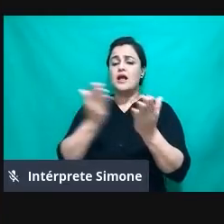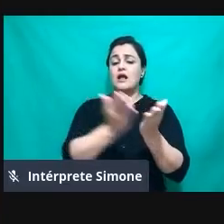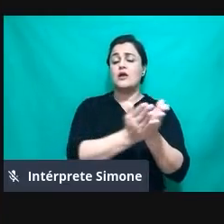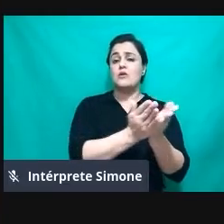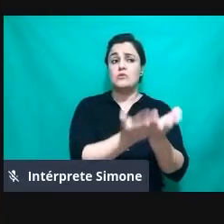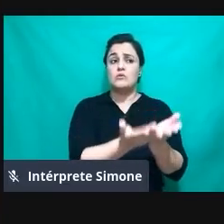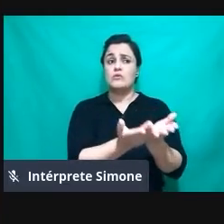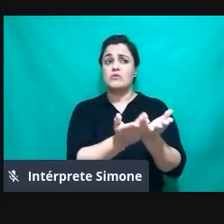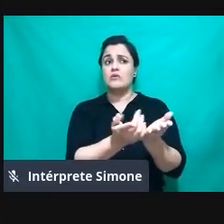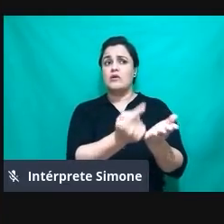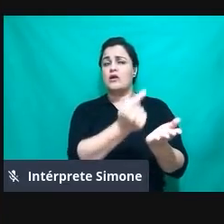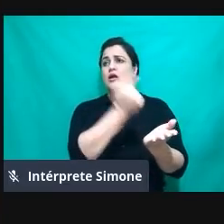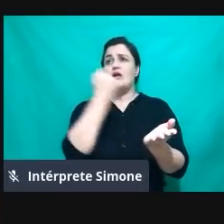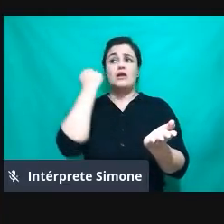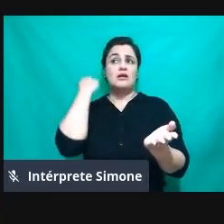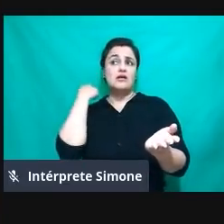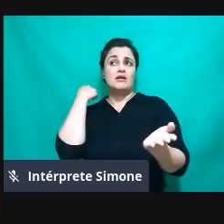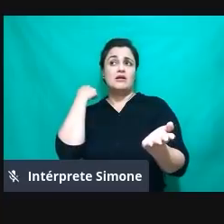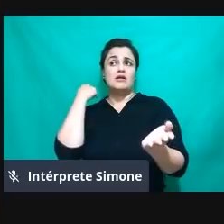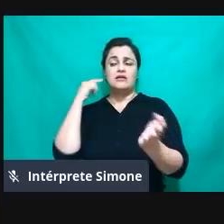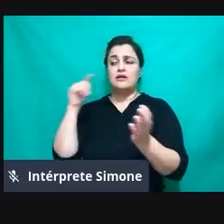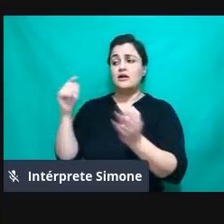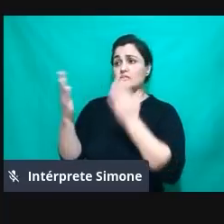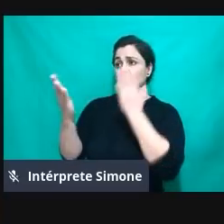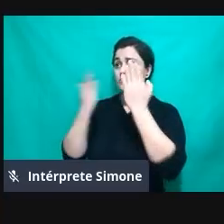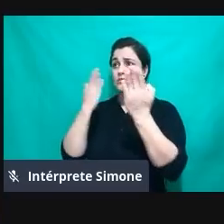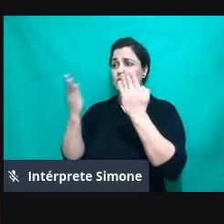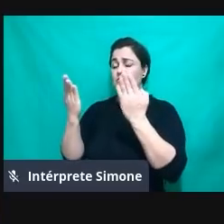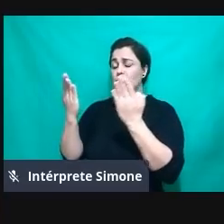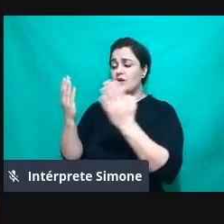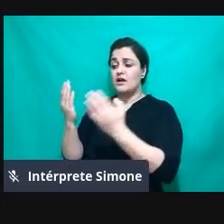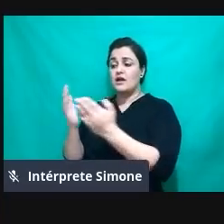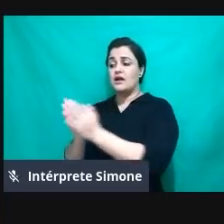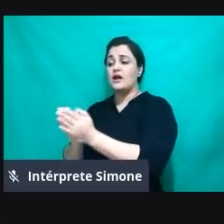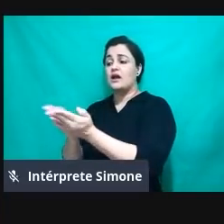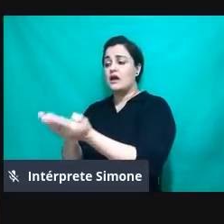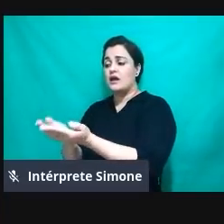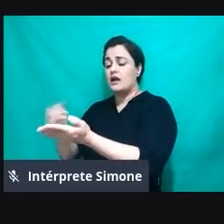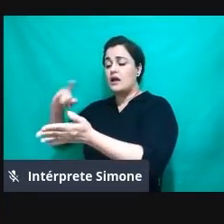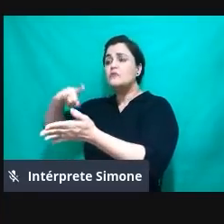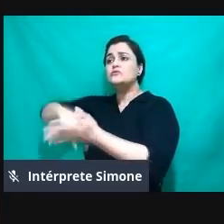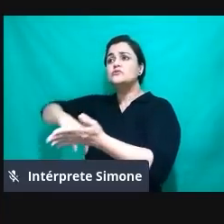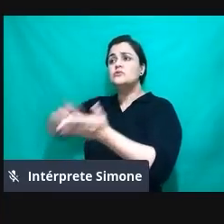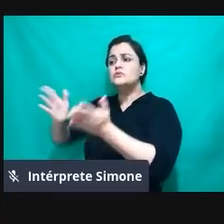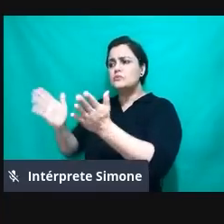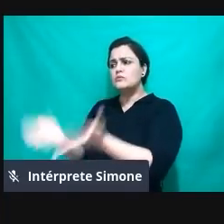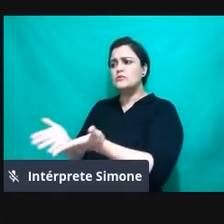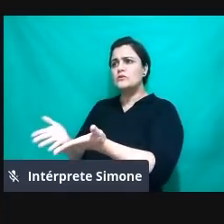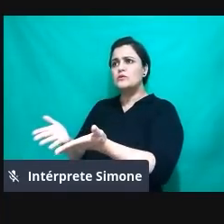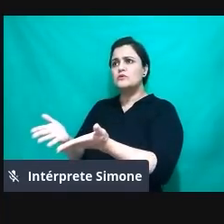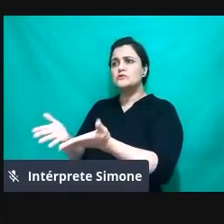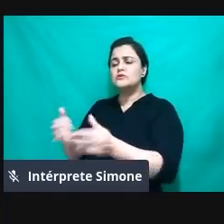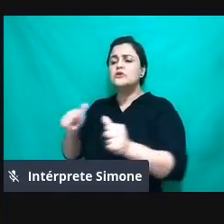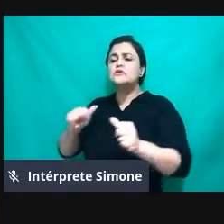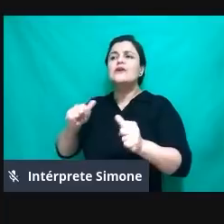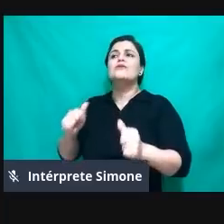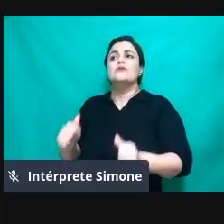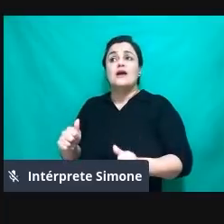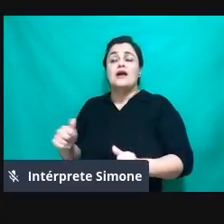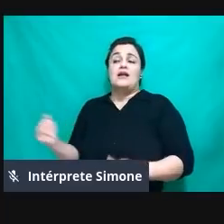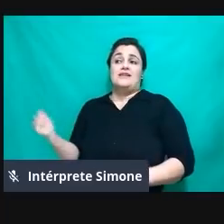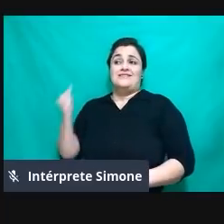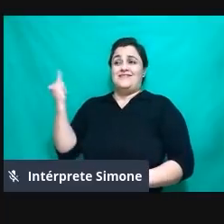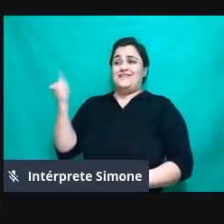que parar com esse referencial, né, não serve, ou reconstruí-lo. Então, nós fizemos esse